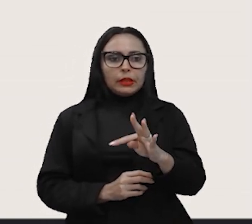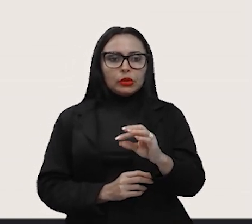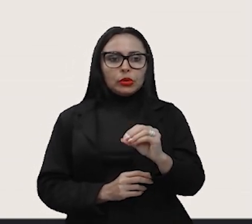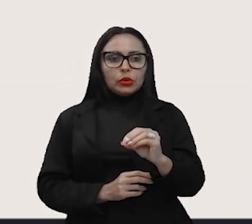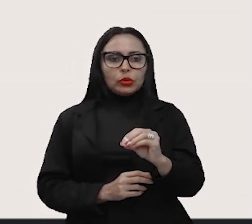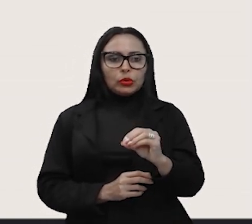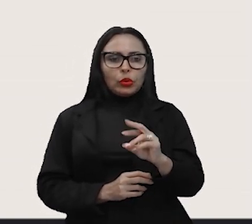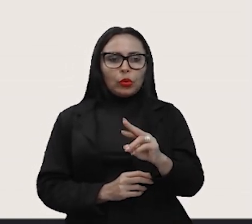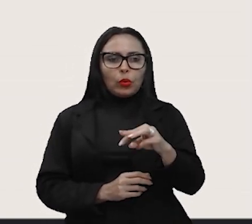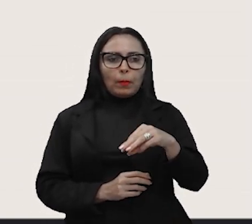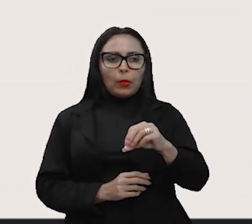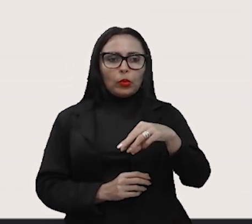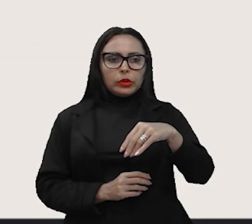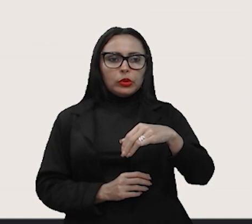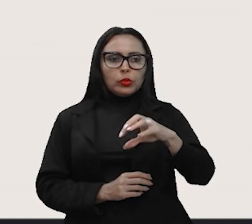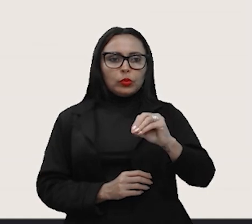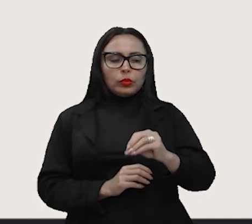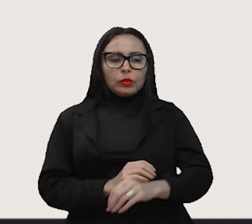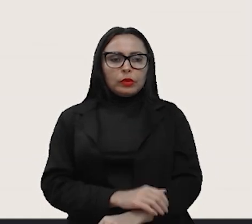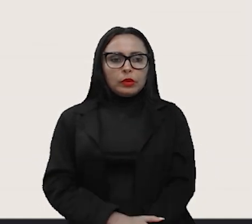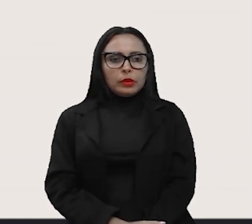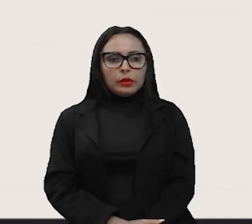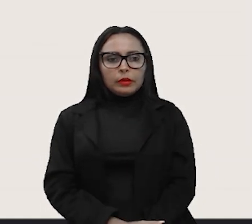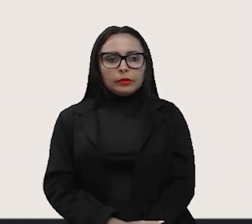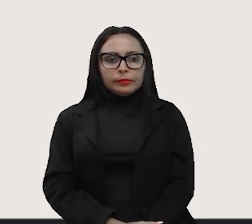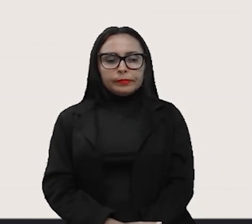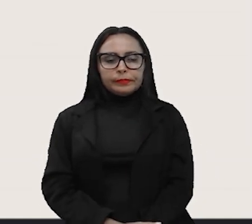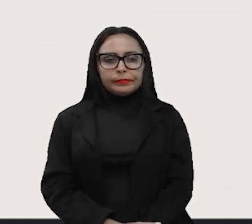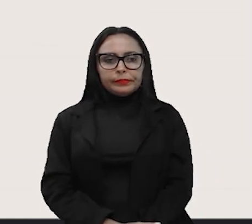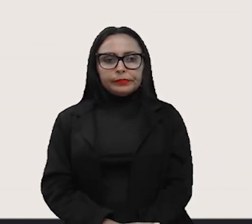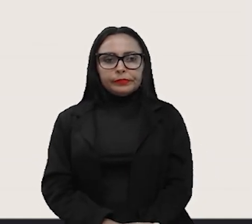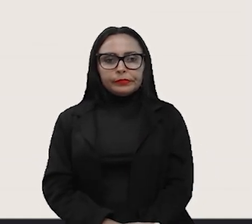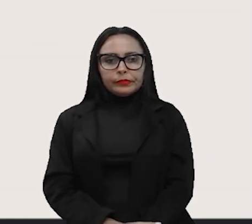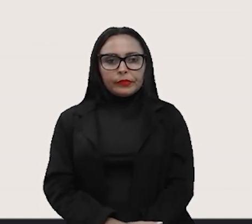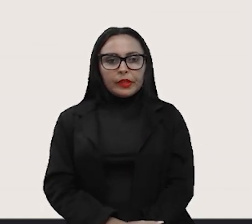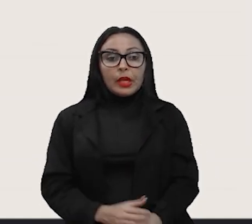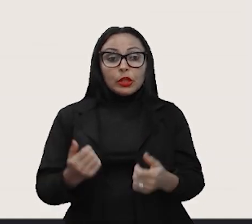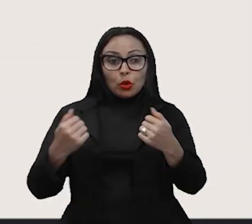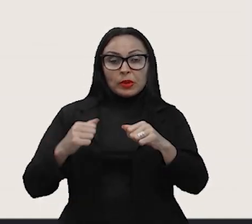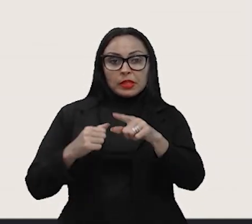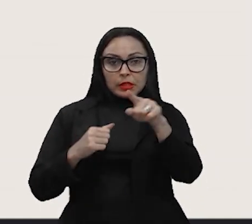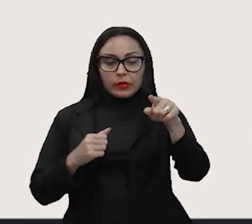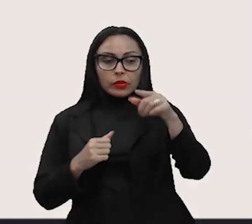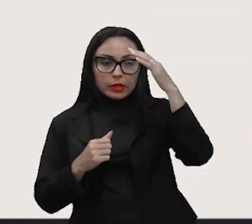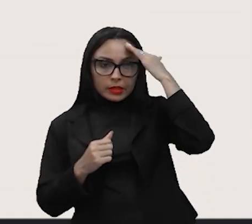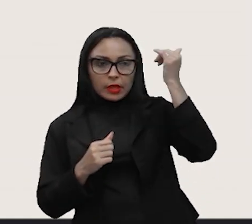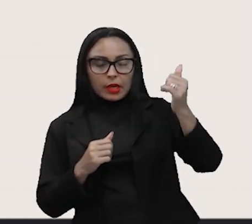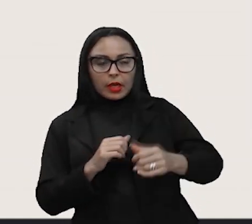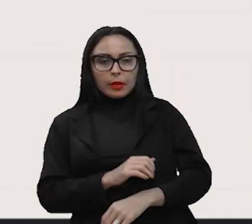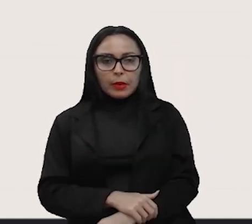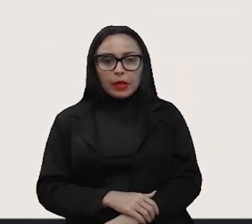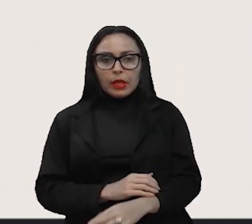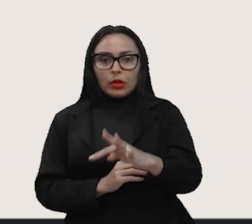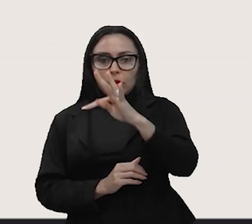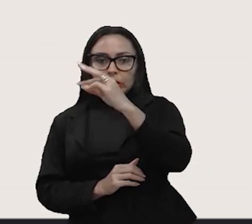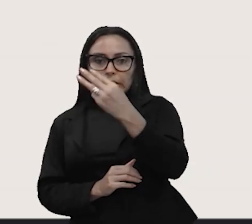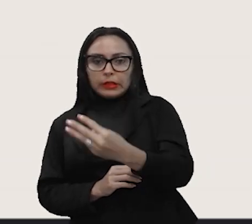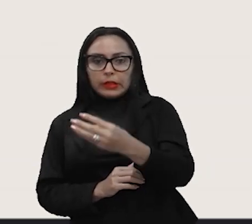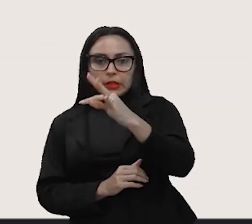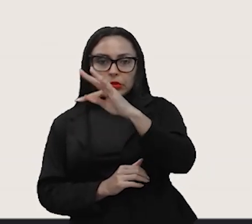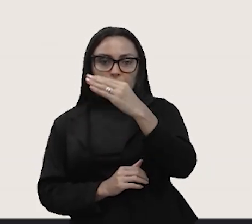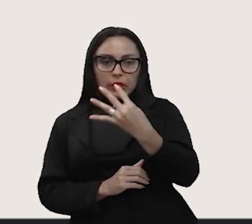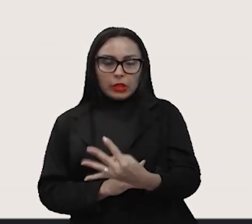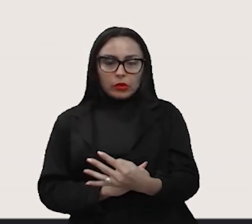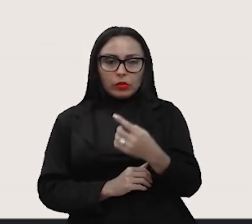Paratormônio. Aí, coisas que eu preciso que vocês saibam. Olhe, o T3 e o T4, a gente não